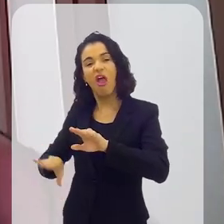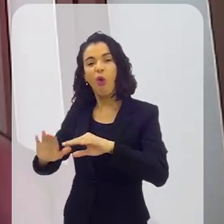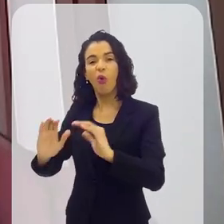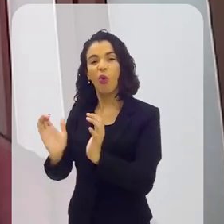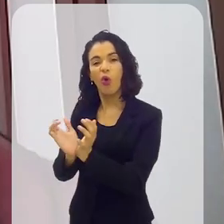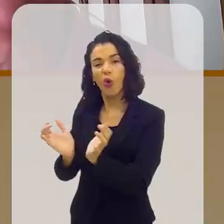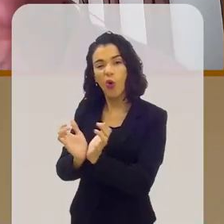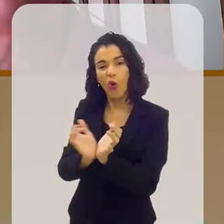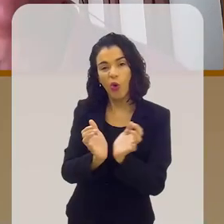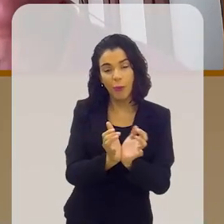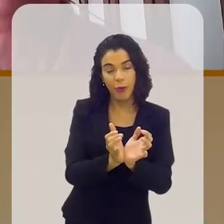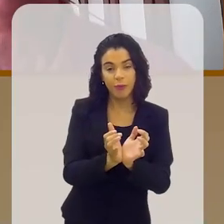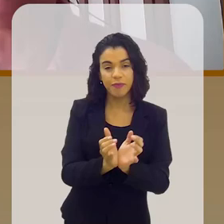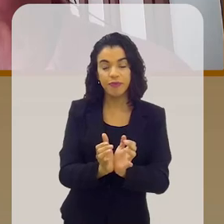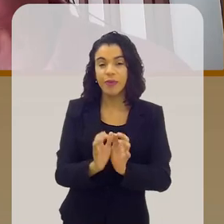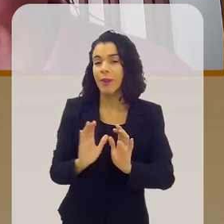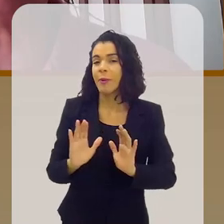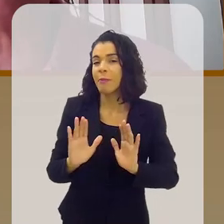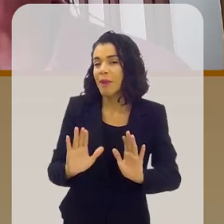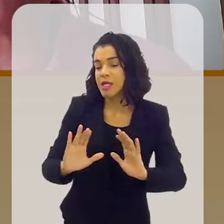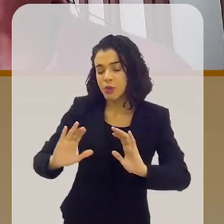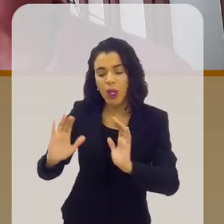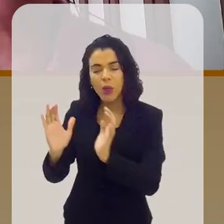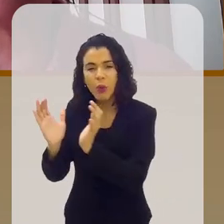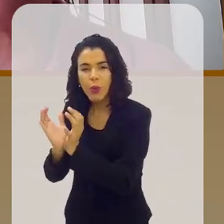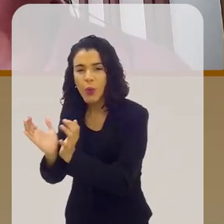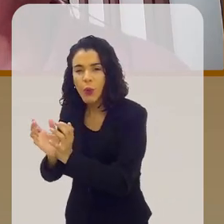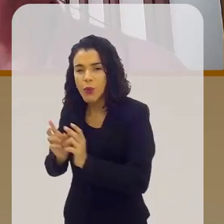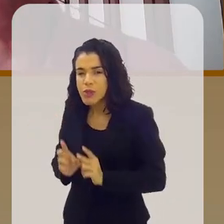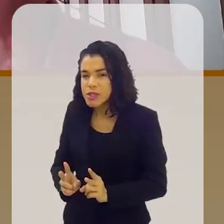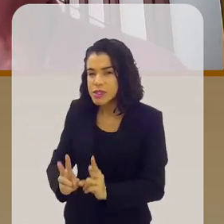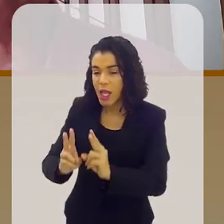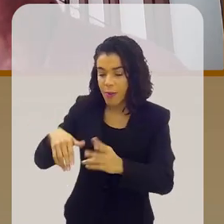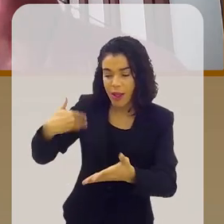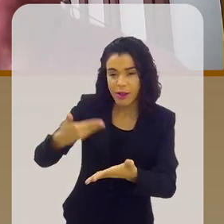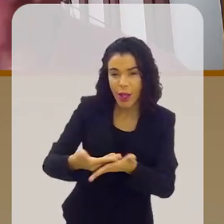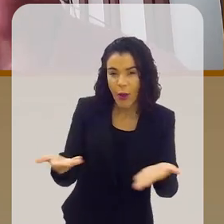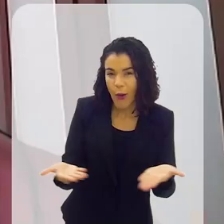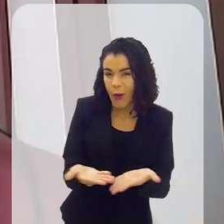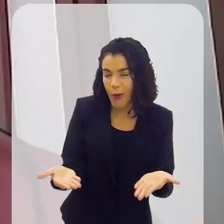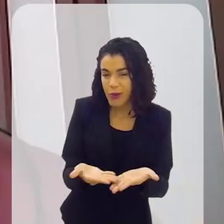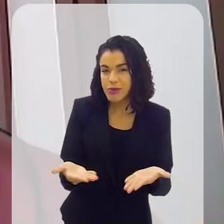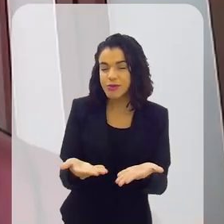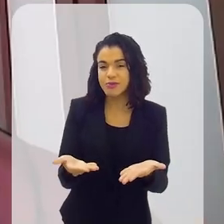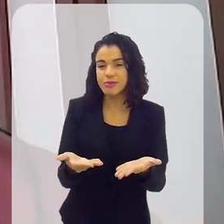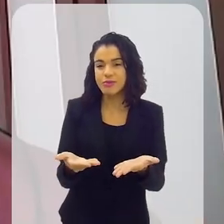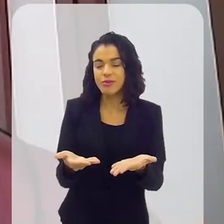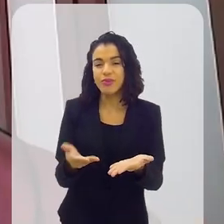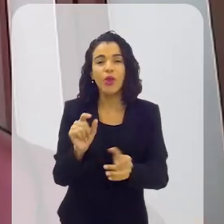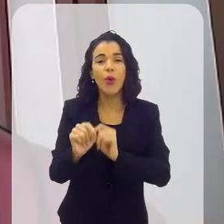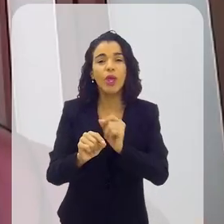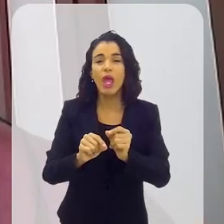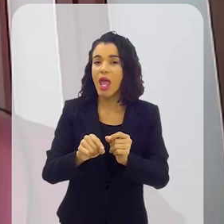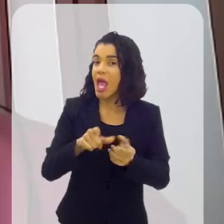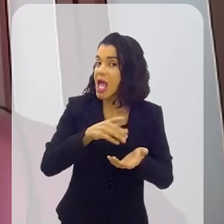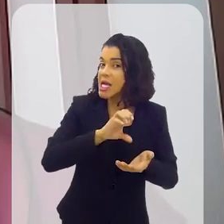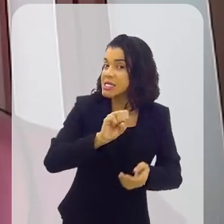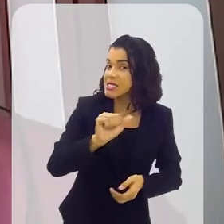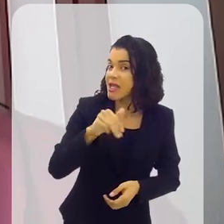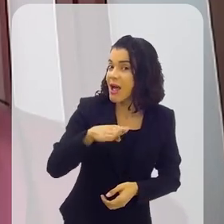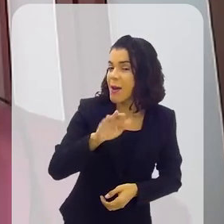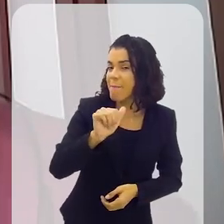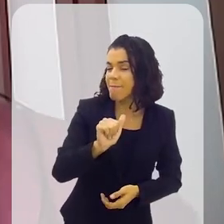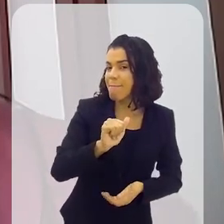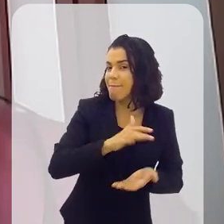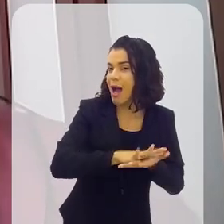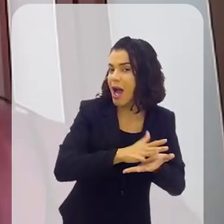eram os grupos, né? Mas só que o que esses grupos sempre fizeram e fazem, muitos deles existem até hoje, é samba, só